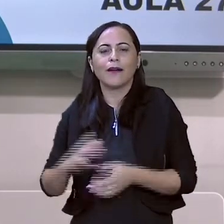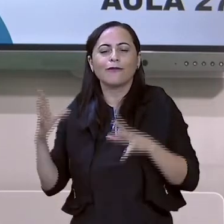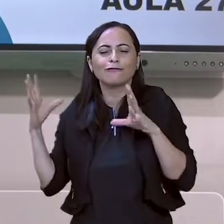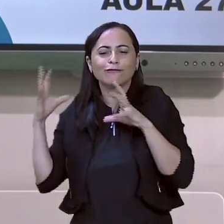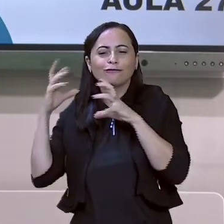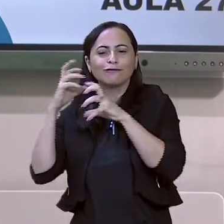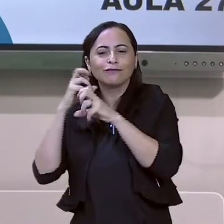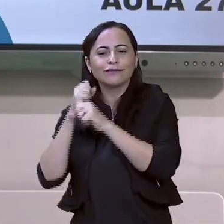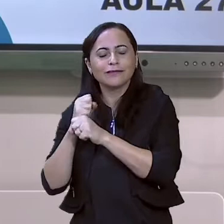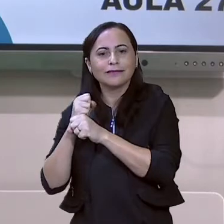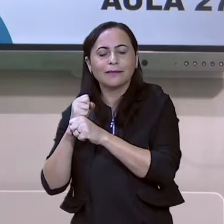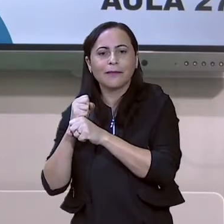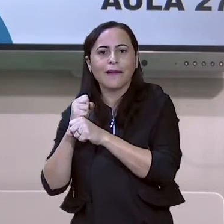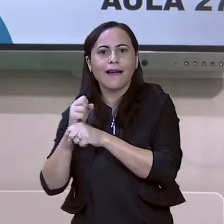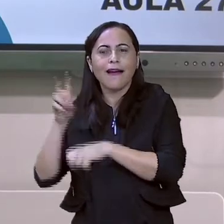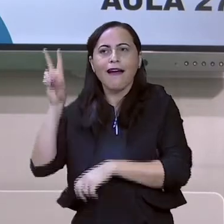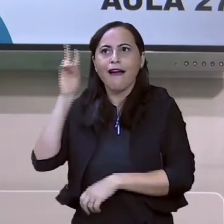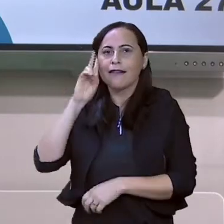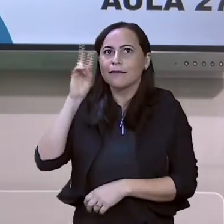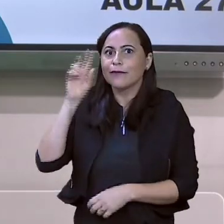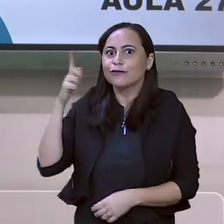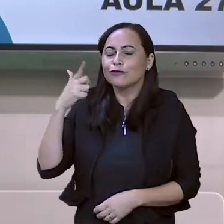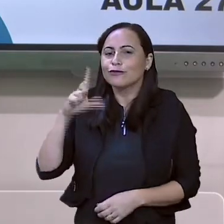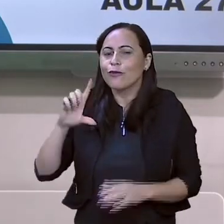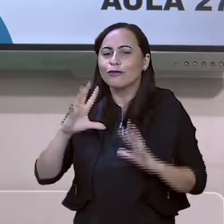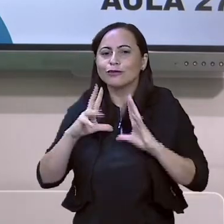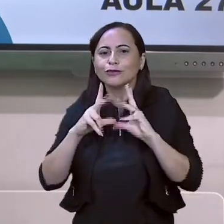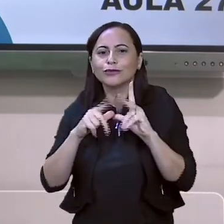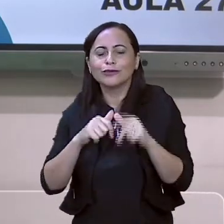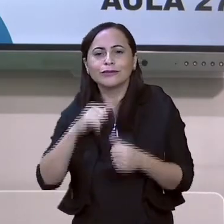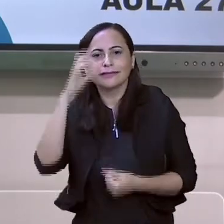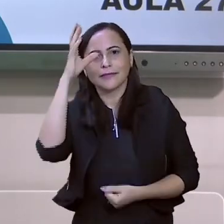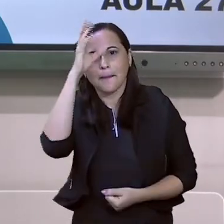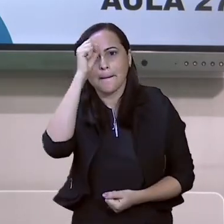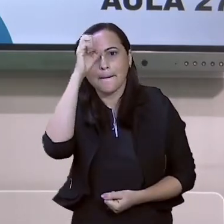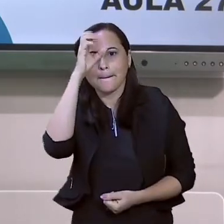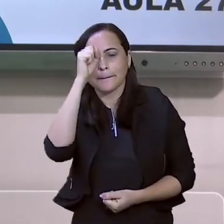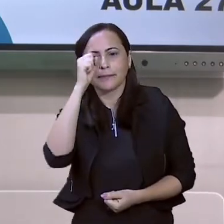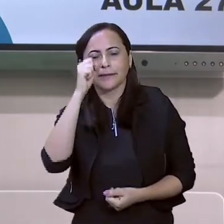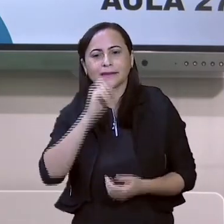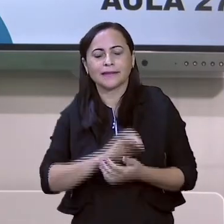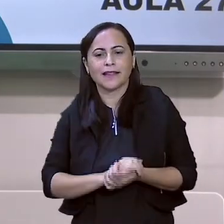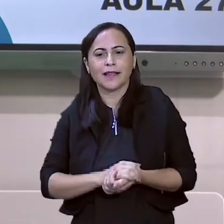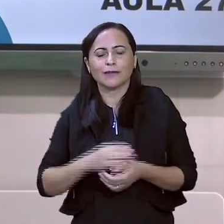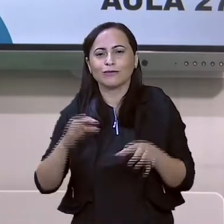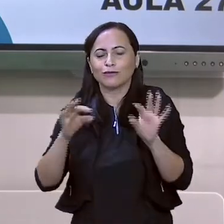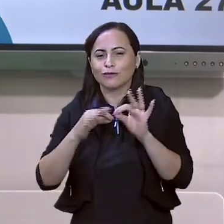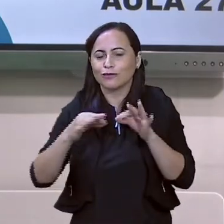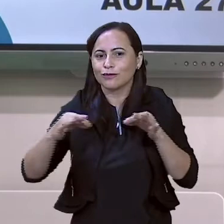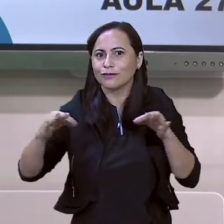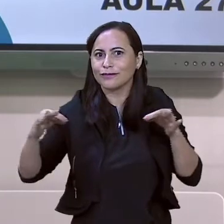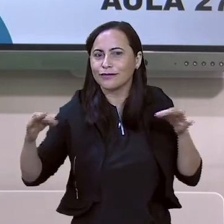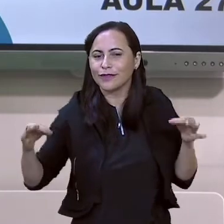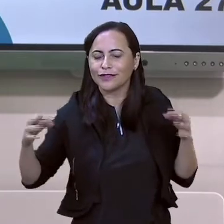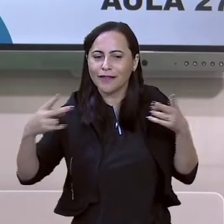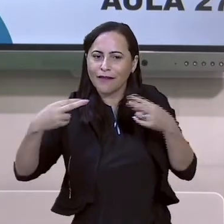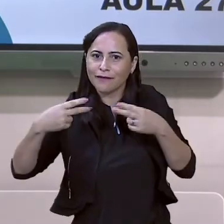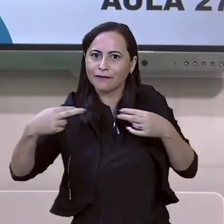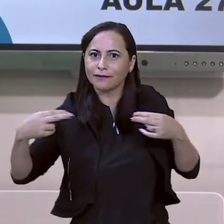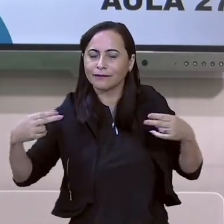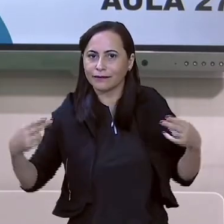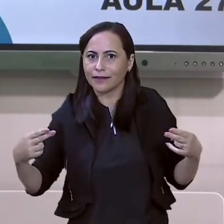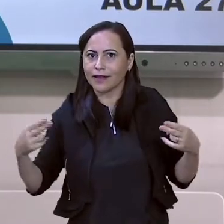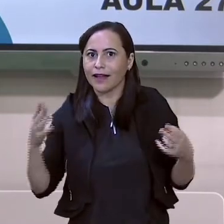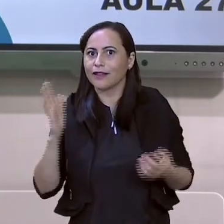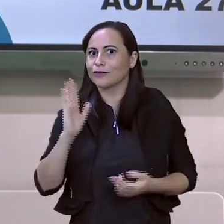sobre unidades de medida. Tudo que aprendemos até agora, todas as unidades que nós aprendemos